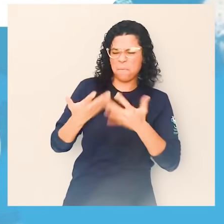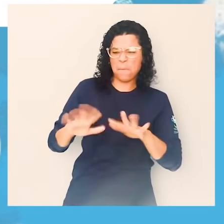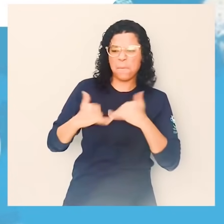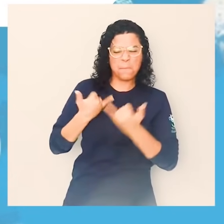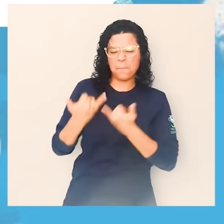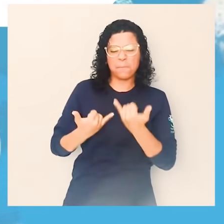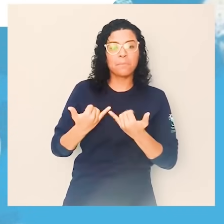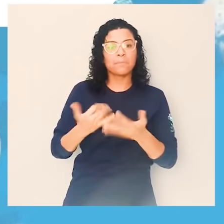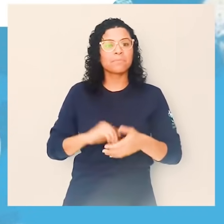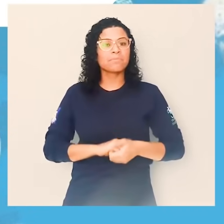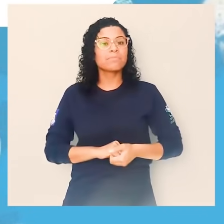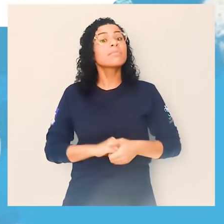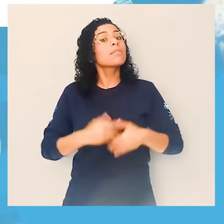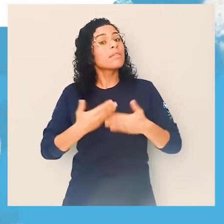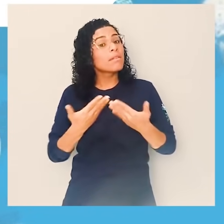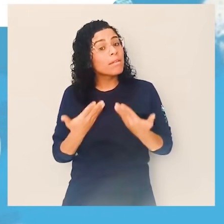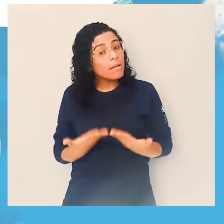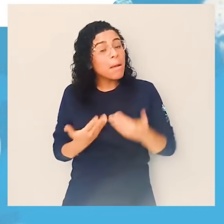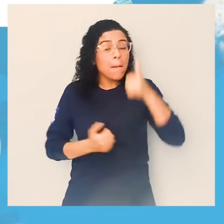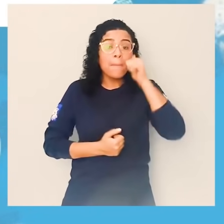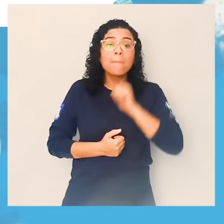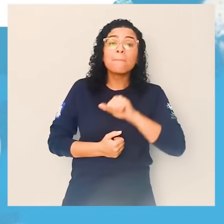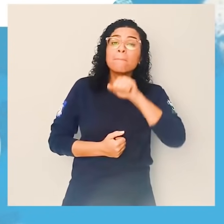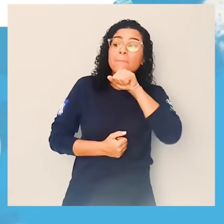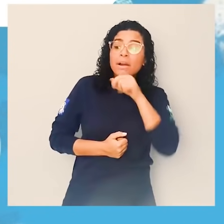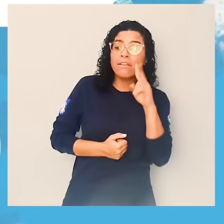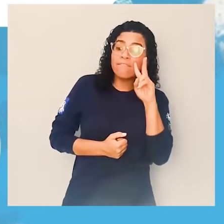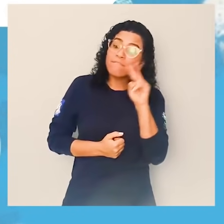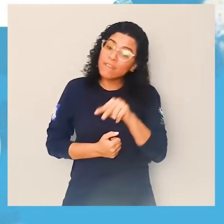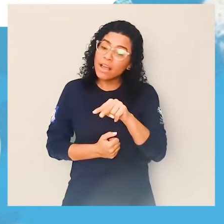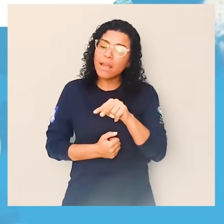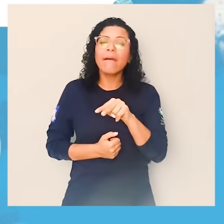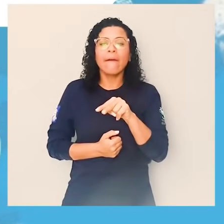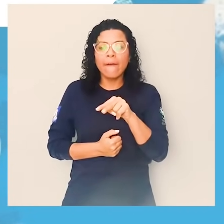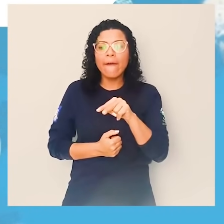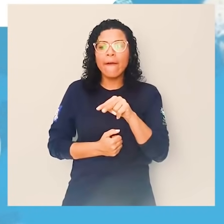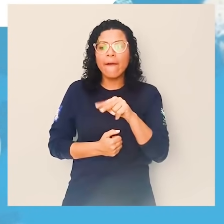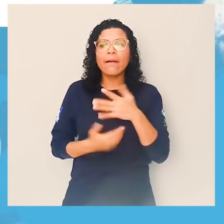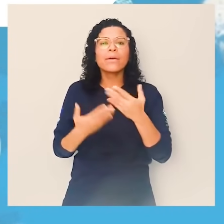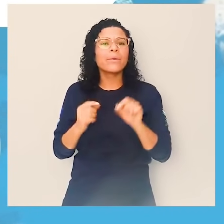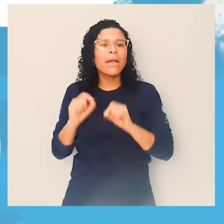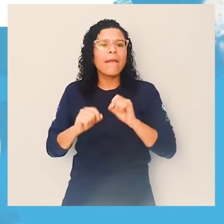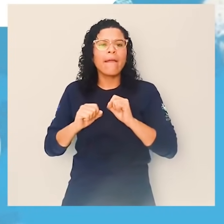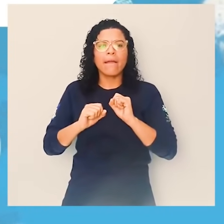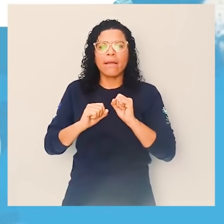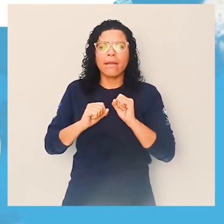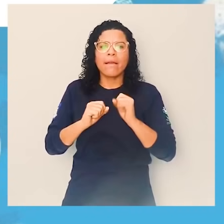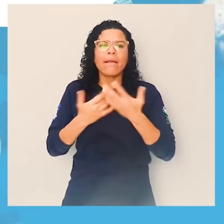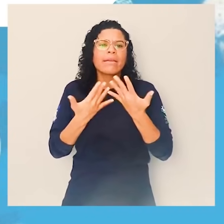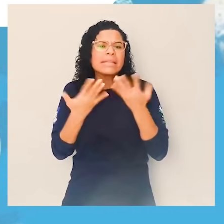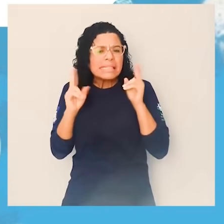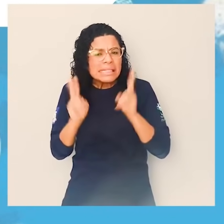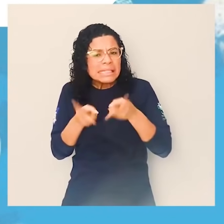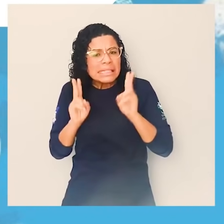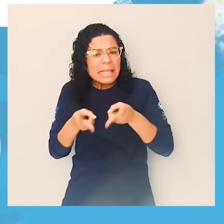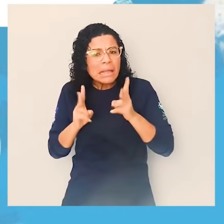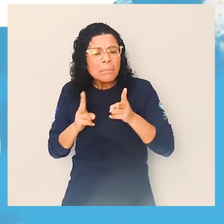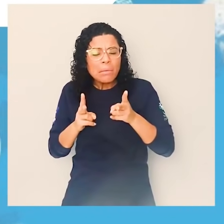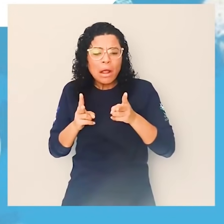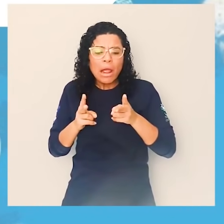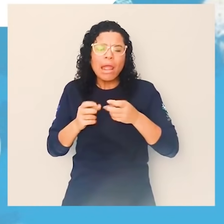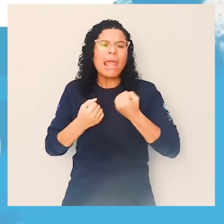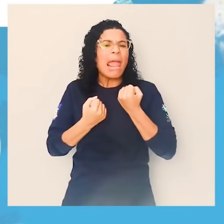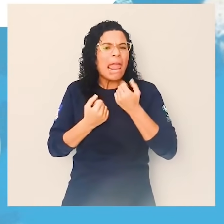brinco mais. E quando a mãe deles vem ver o que aconteceu, se atiram no chão e ficam